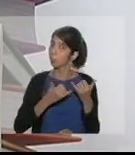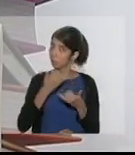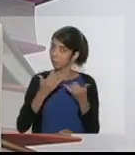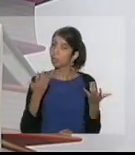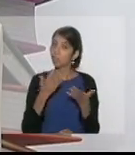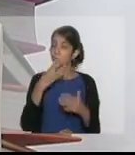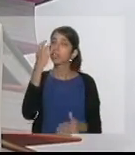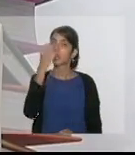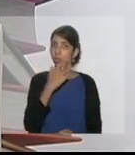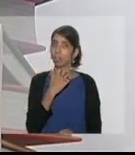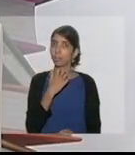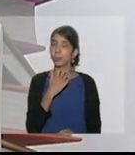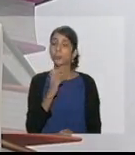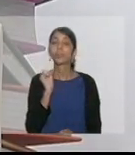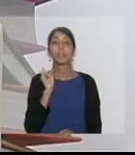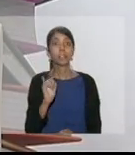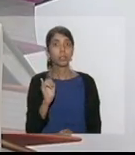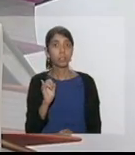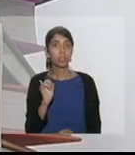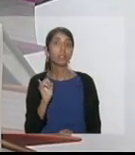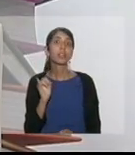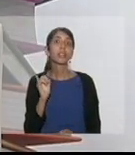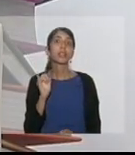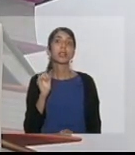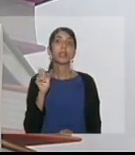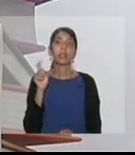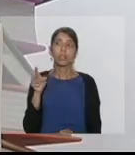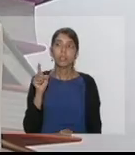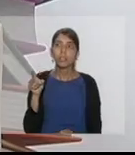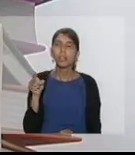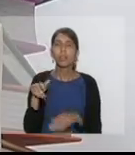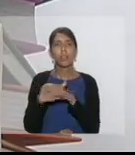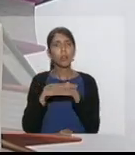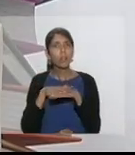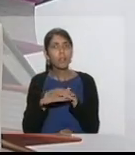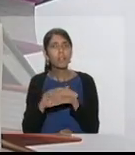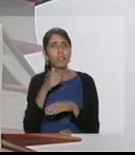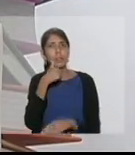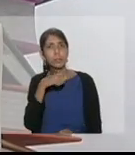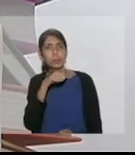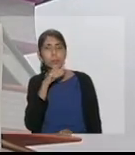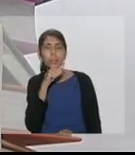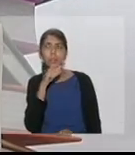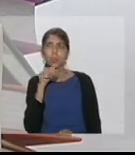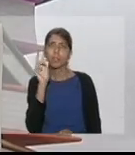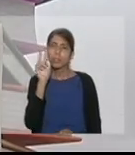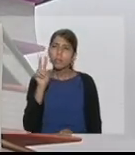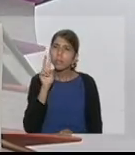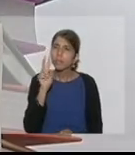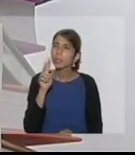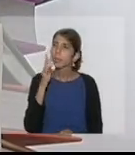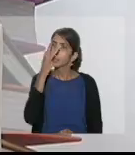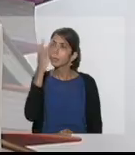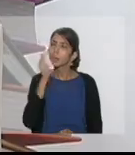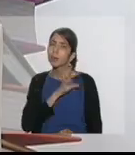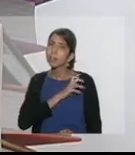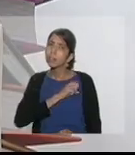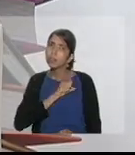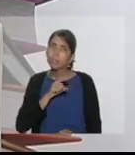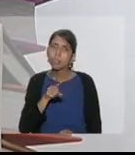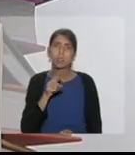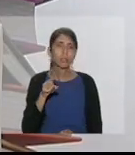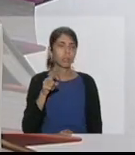agora vamos falar sério. Isso é assim, dê atenção ao que sua mãe fala, observe as pessoas que te amam, o que elas têm a